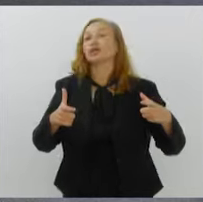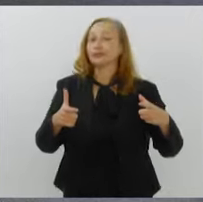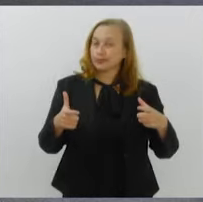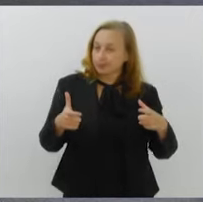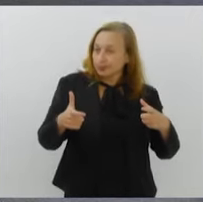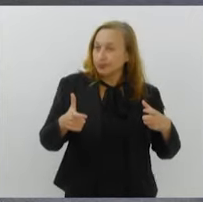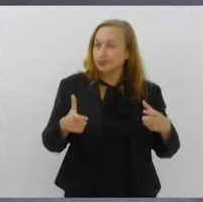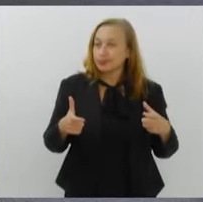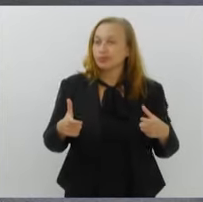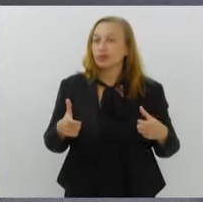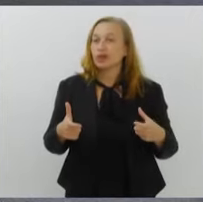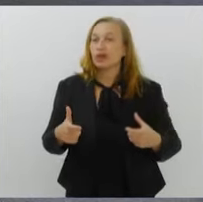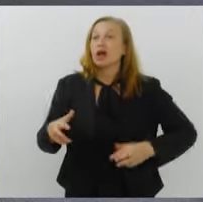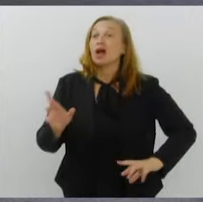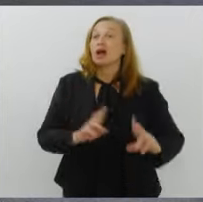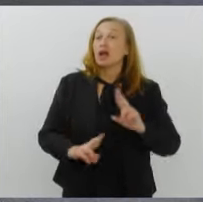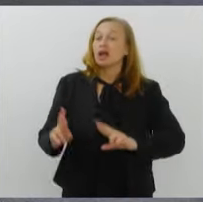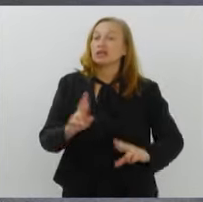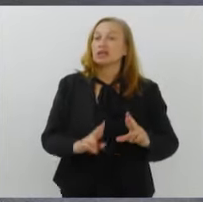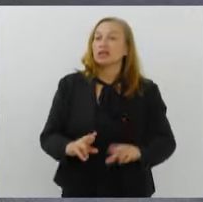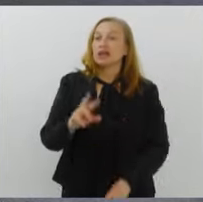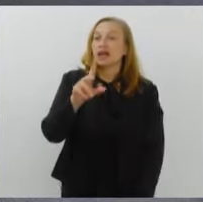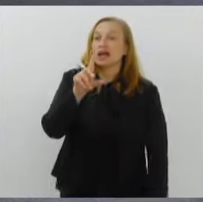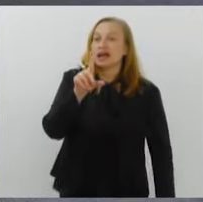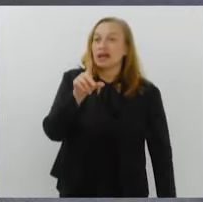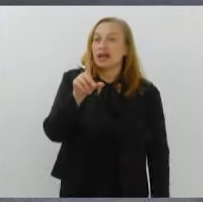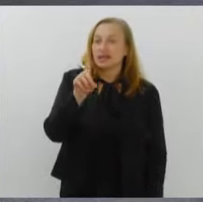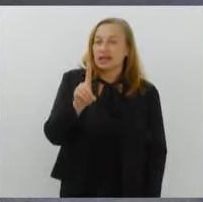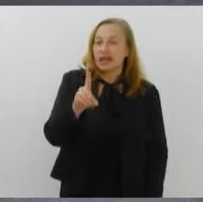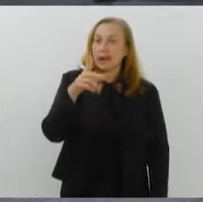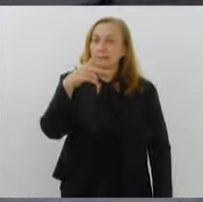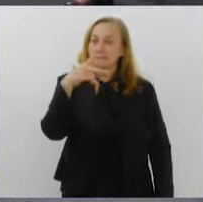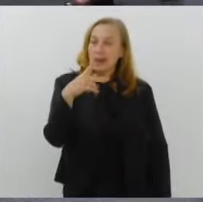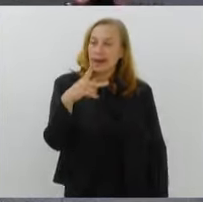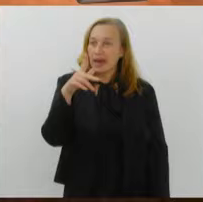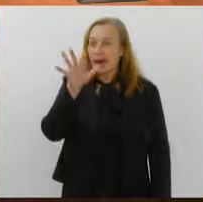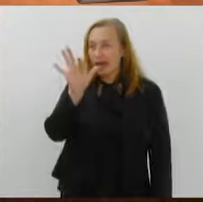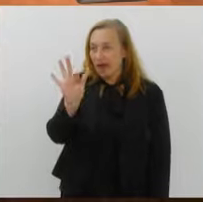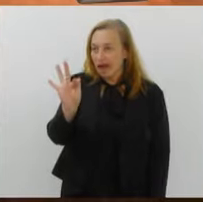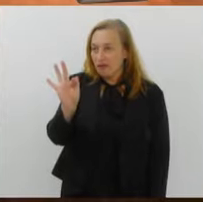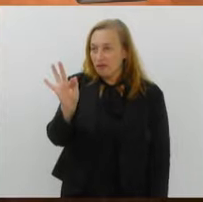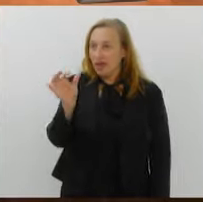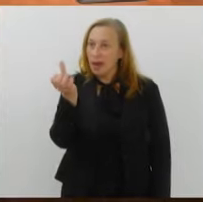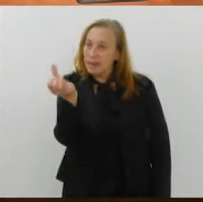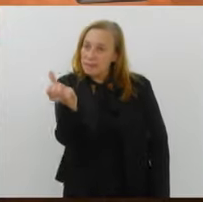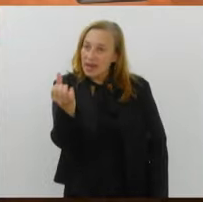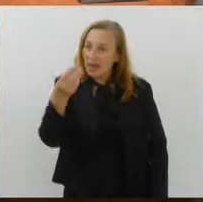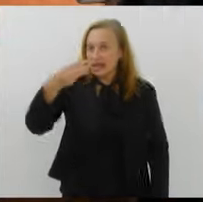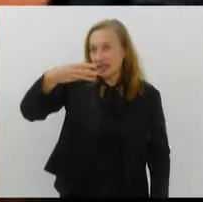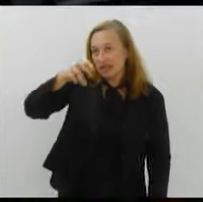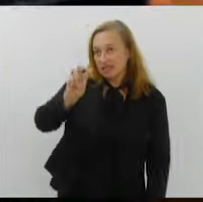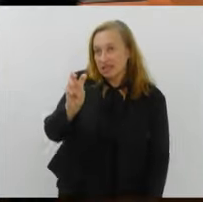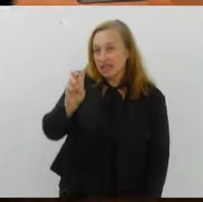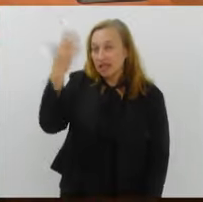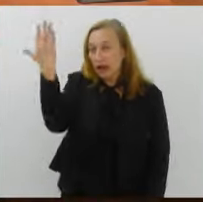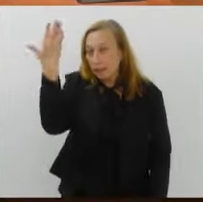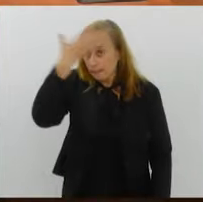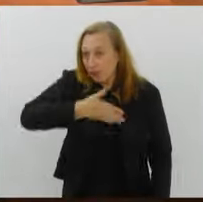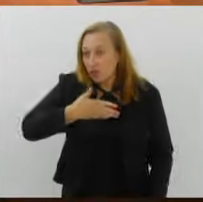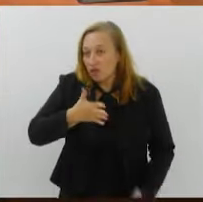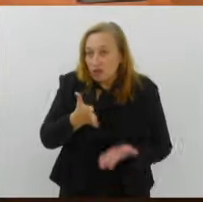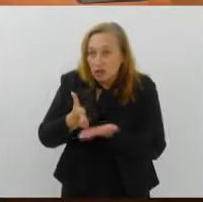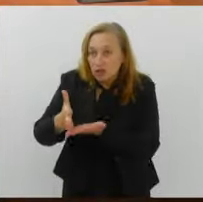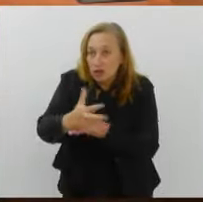diretamente relacionada com a DPF 635 e está provado por dados coletados pelo setor